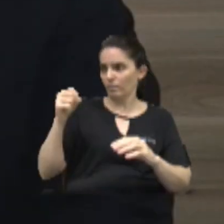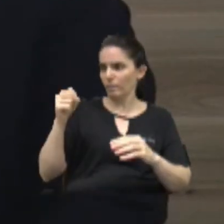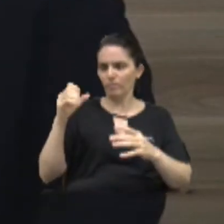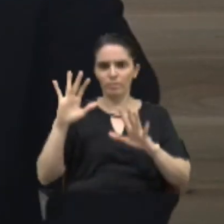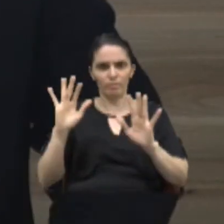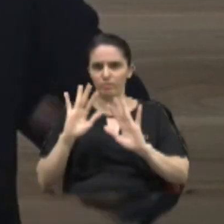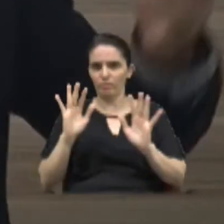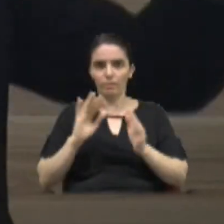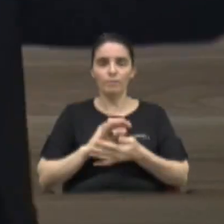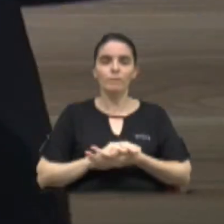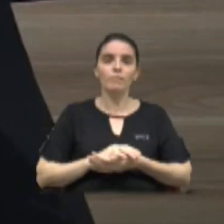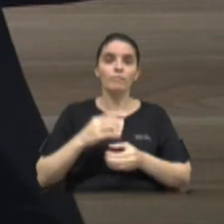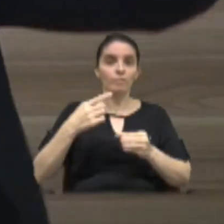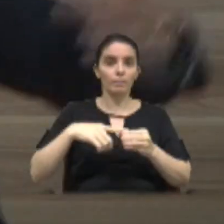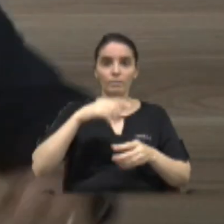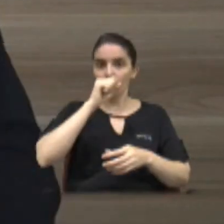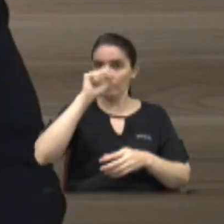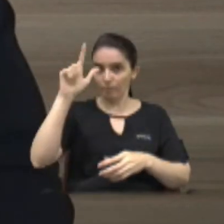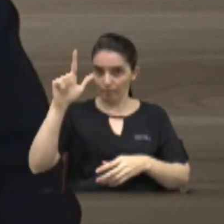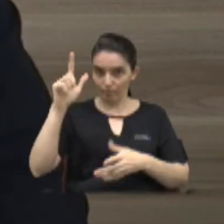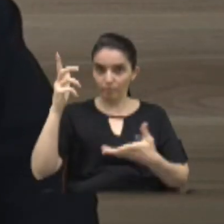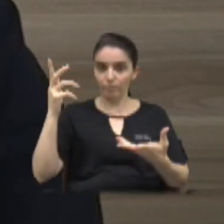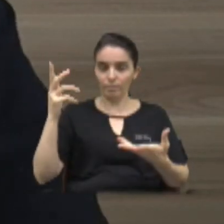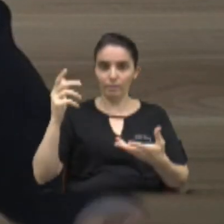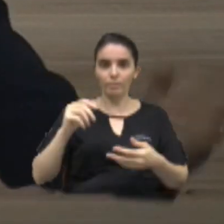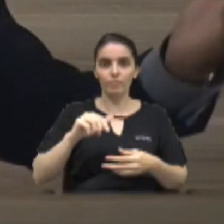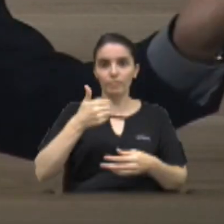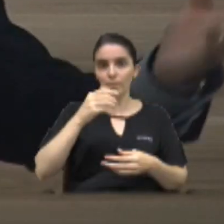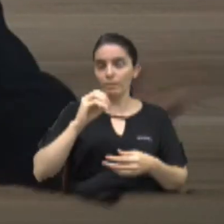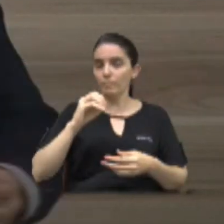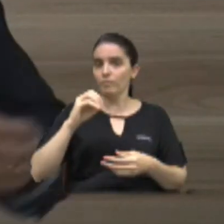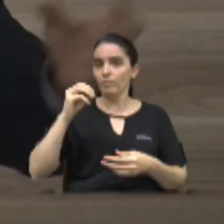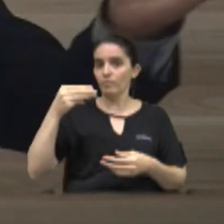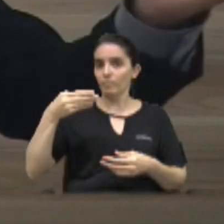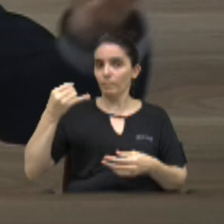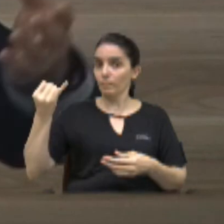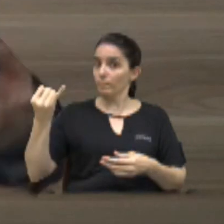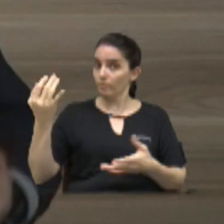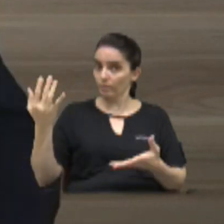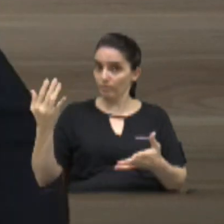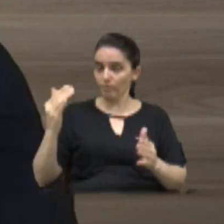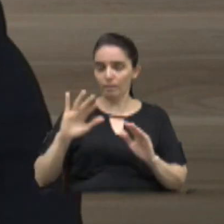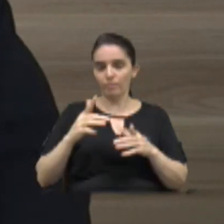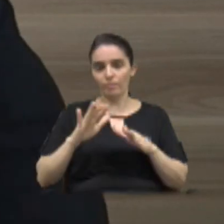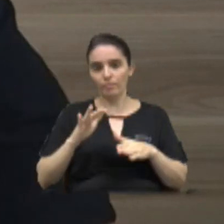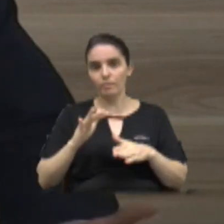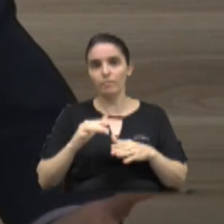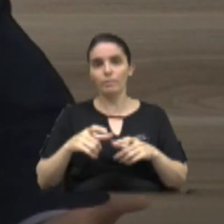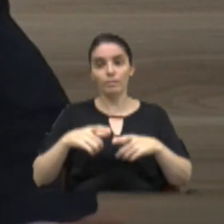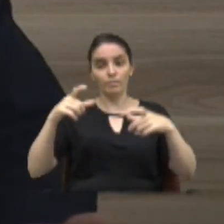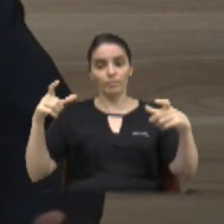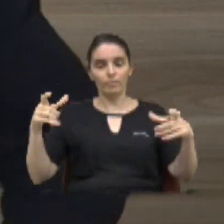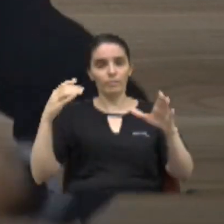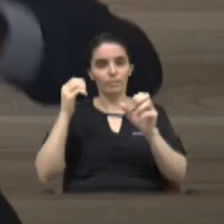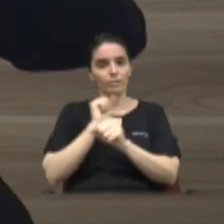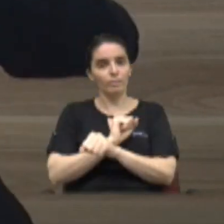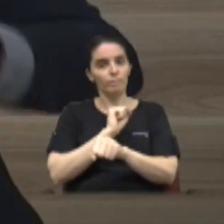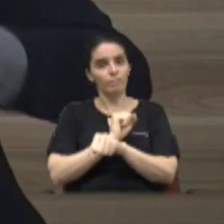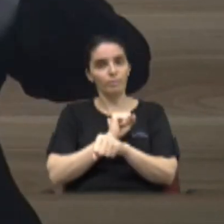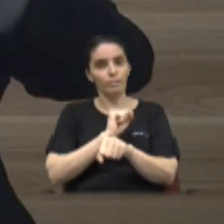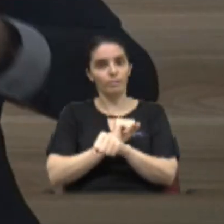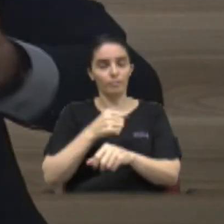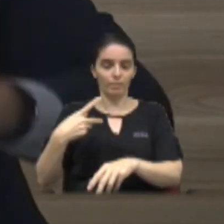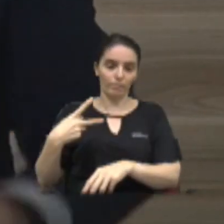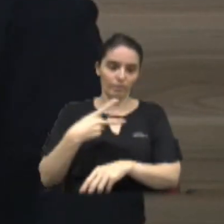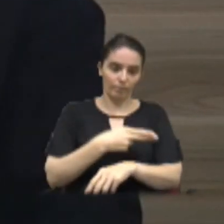mas assim, Limeira, o SUS sustentável não recebeu os 10 milhões, e as demais cidades da média e alta complexidade na fila esperando para ser